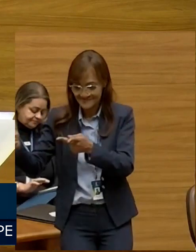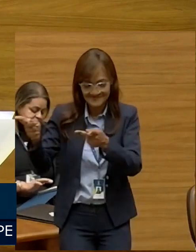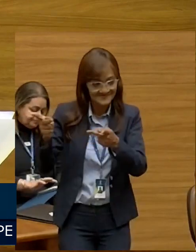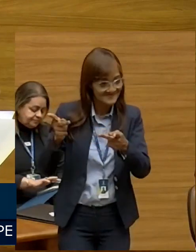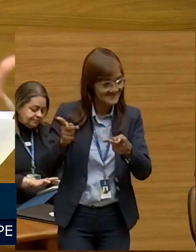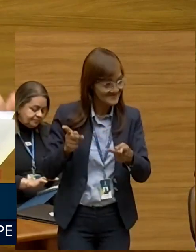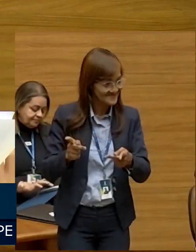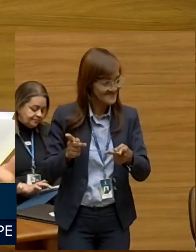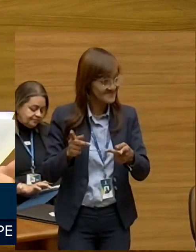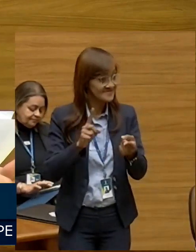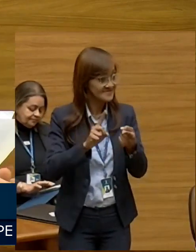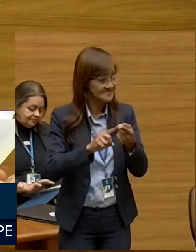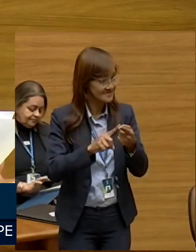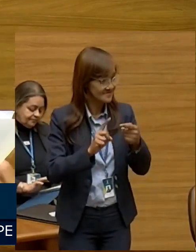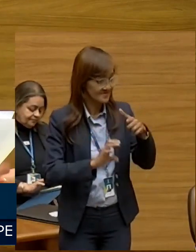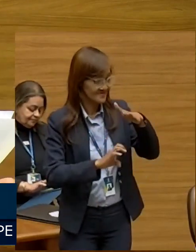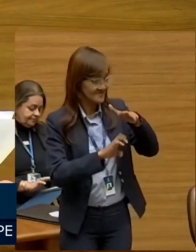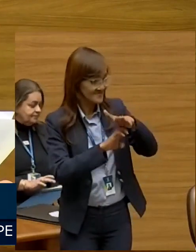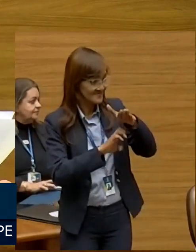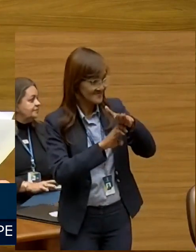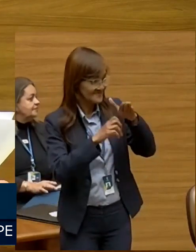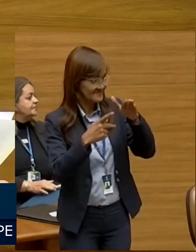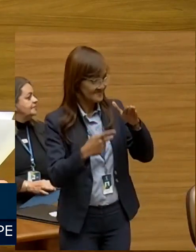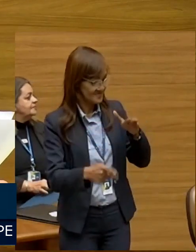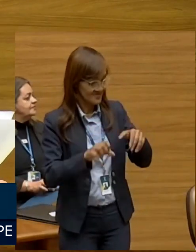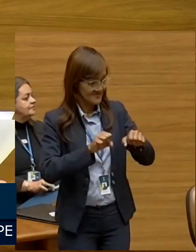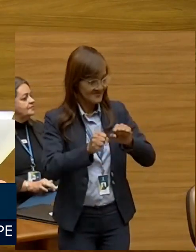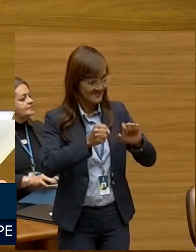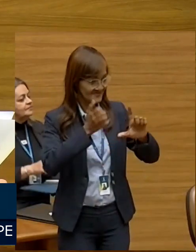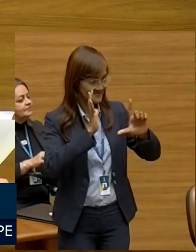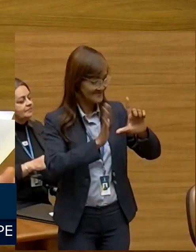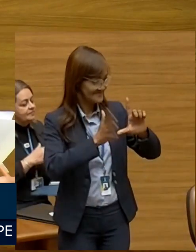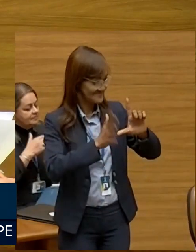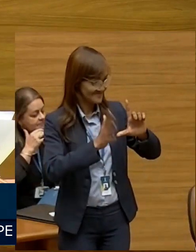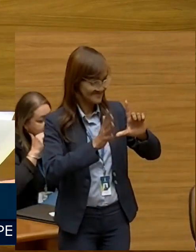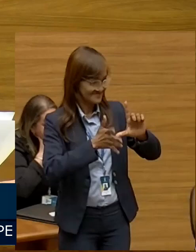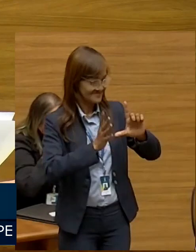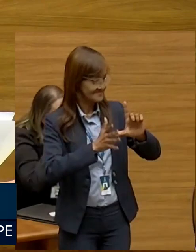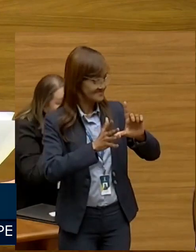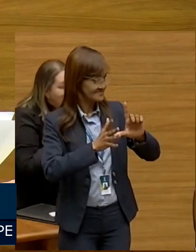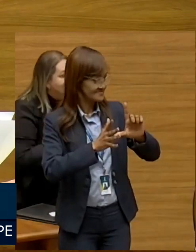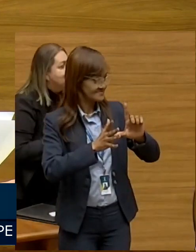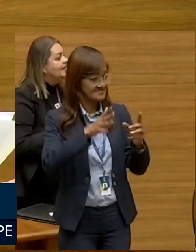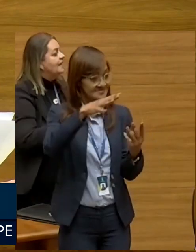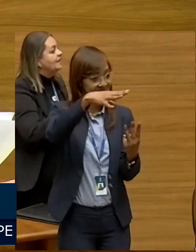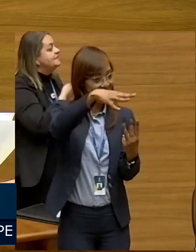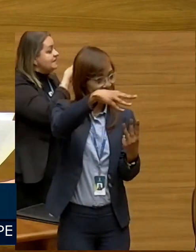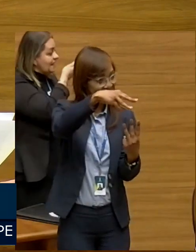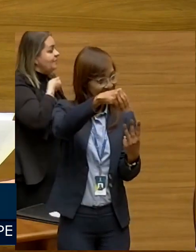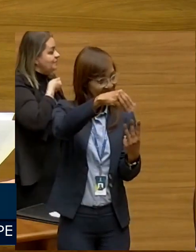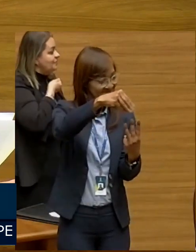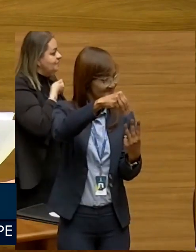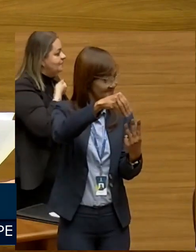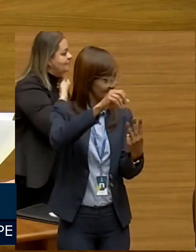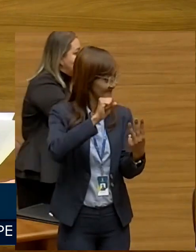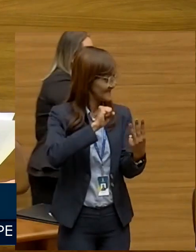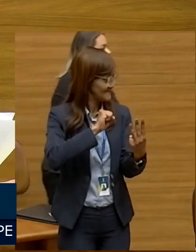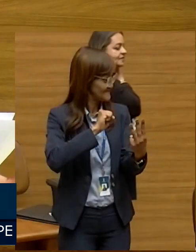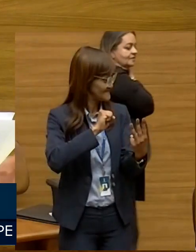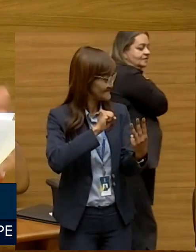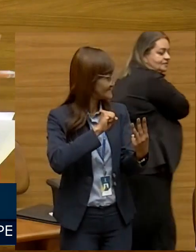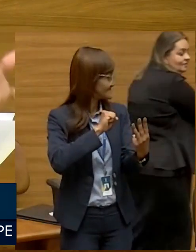a que é também empresária e graduada em letras pela Universidade Federal de Sergipe,